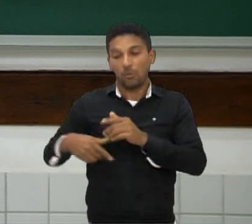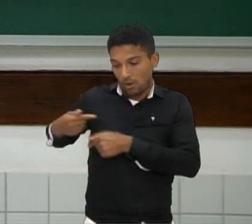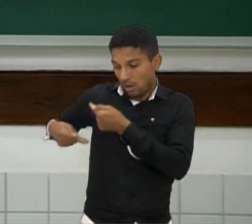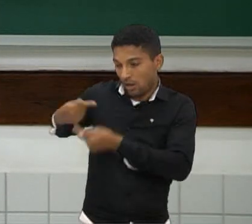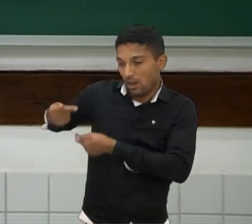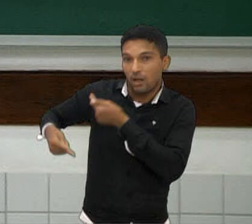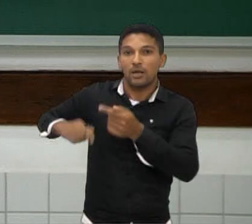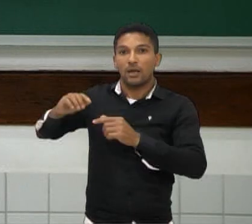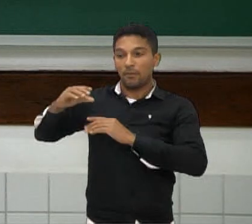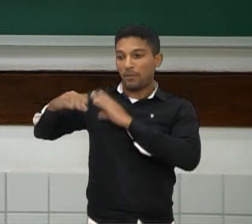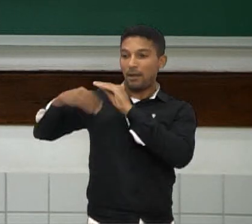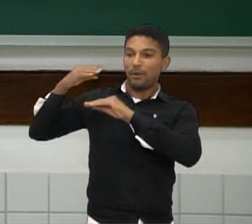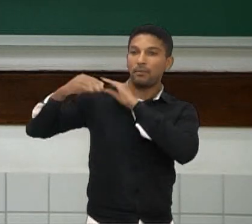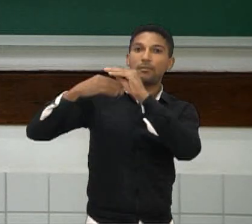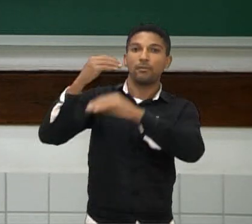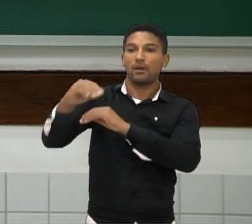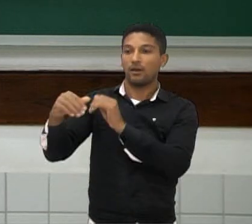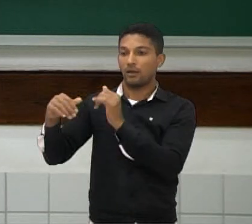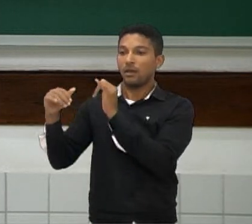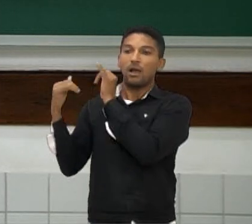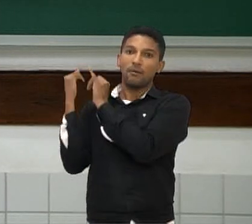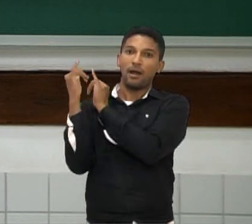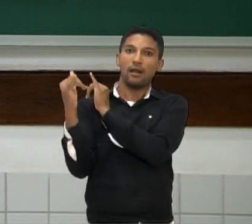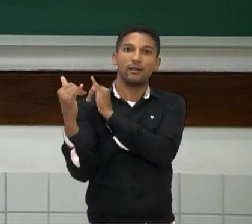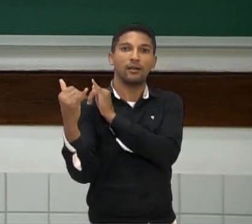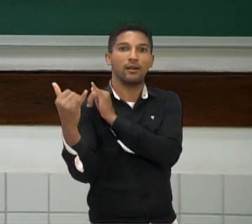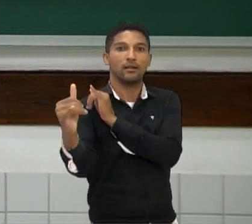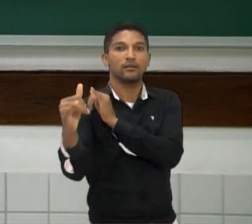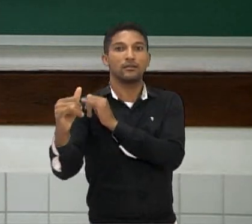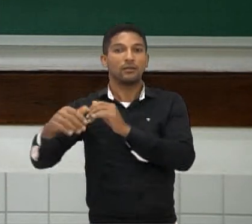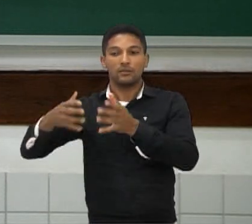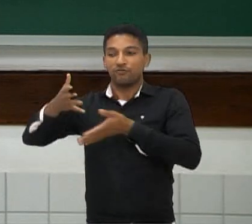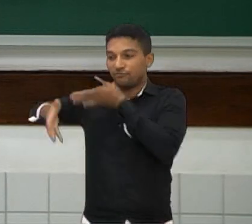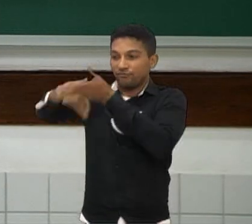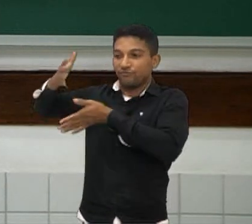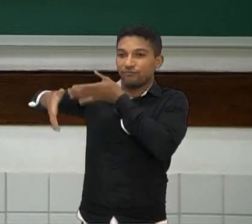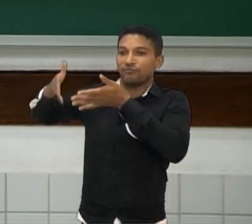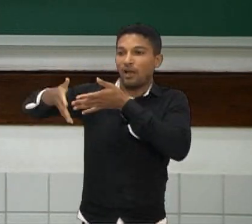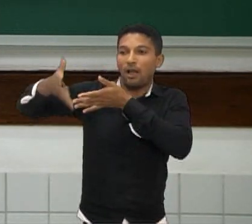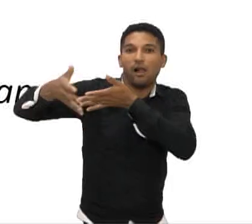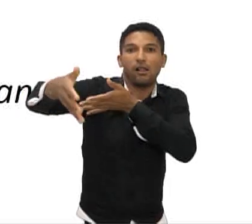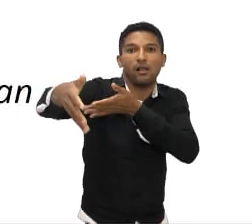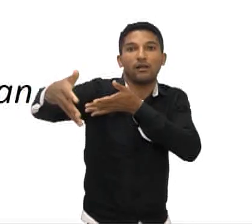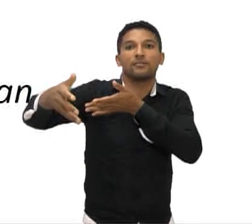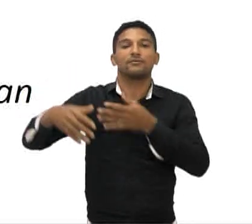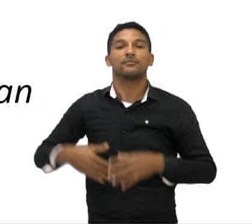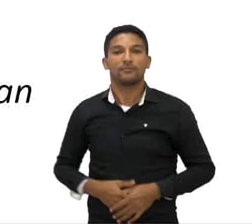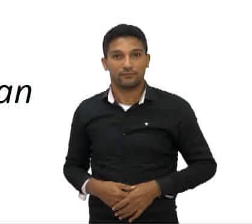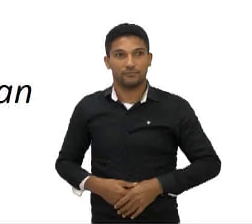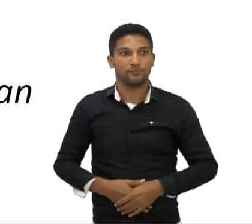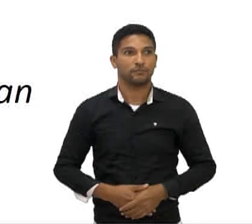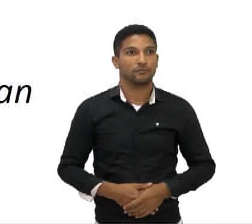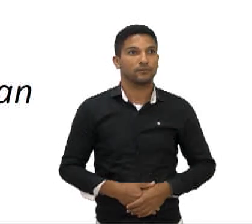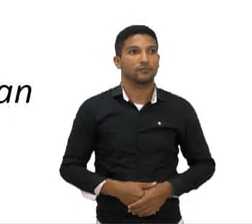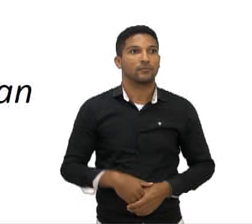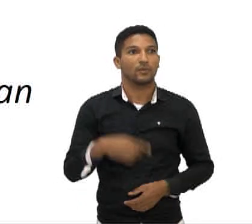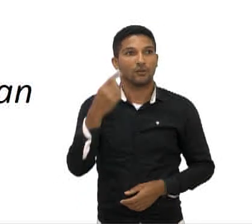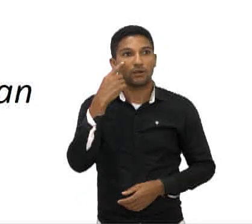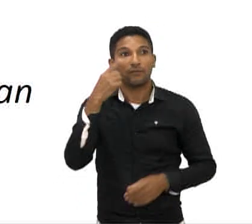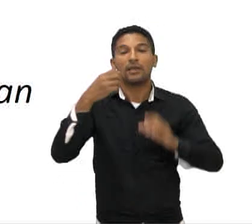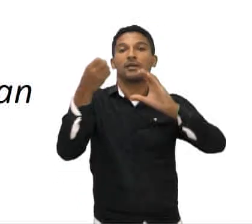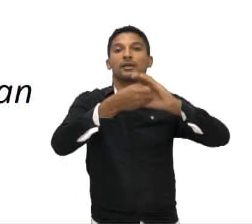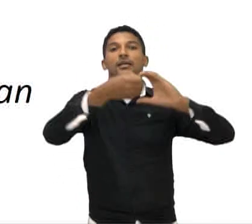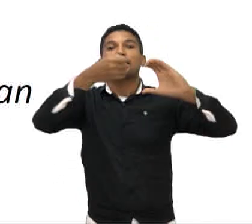acuerdo? Seguimos, tranquilos. Leyendas urbanas, as características. Origen incerto,